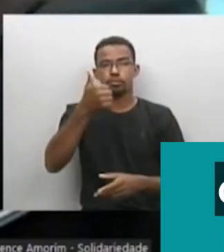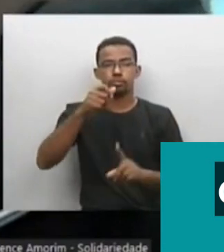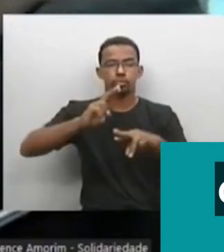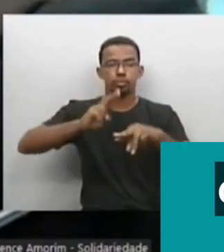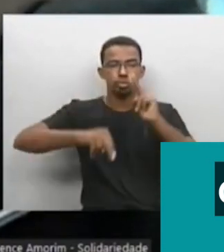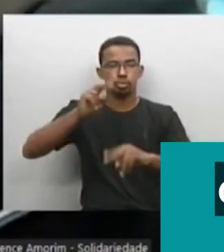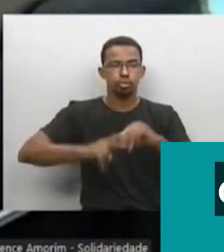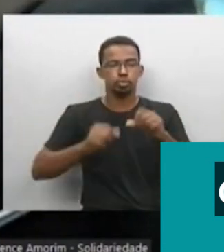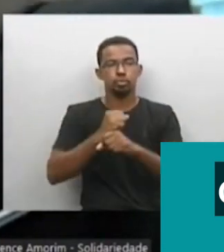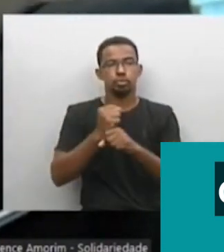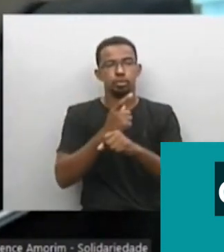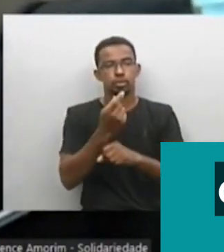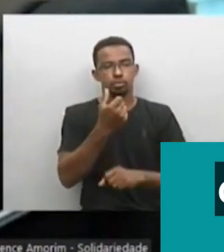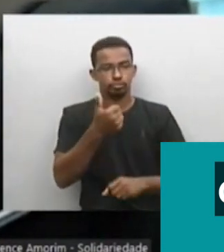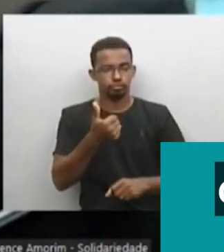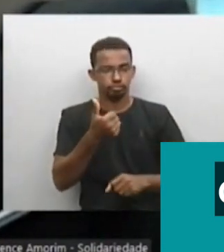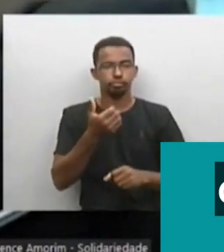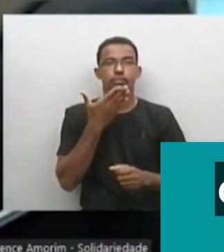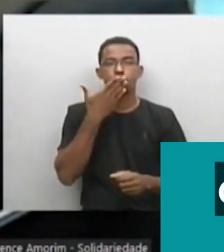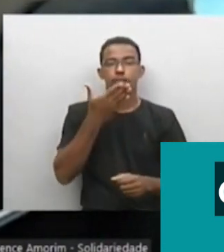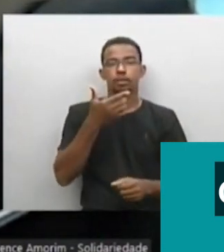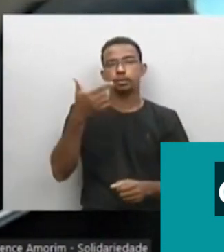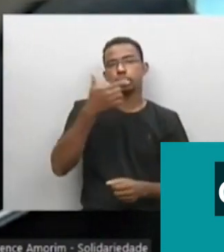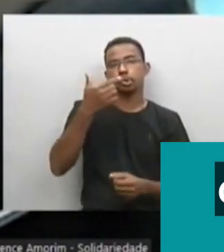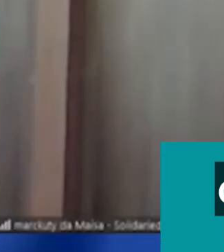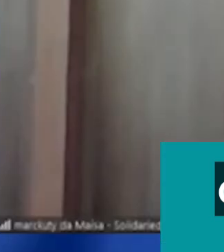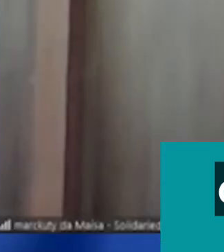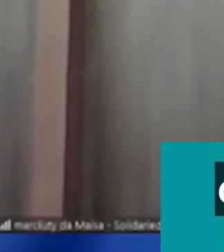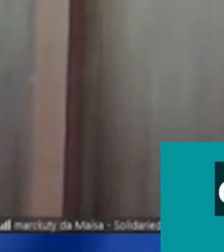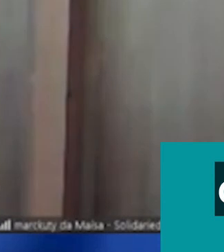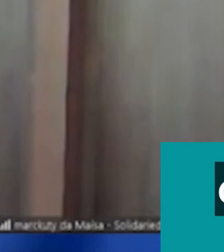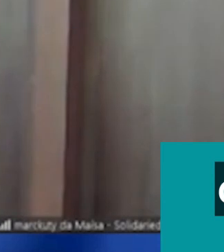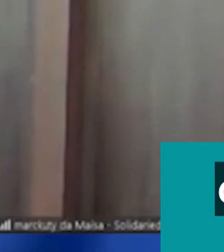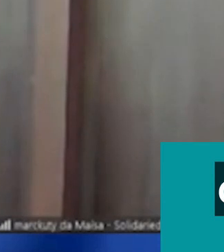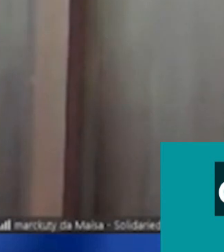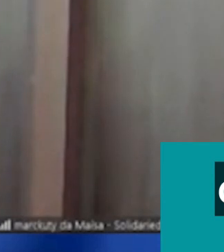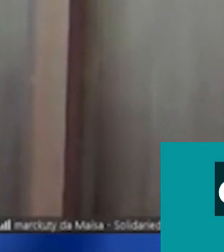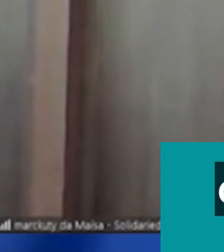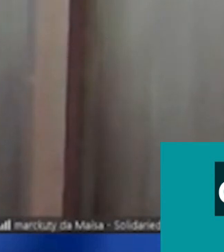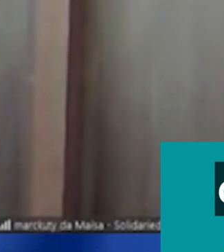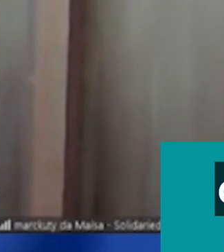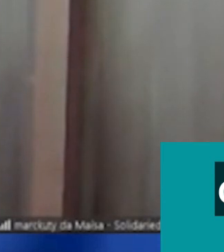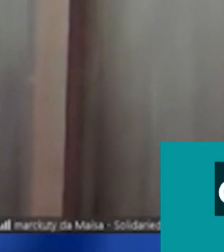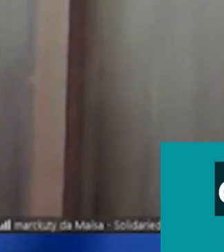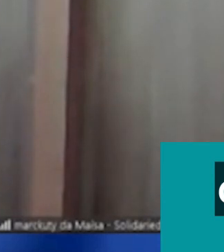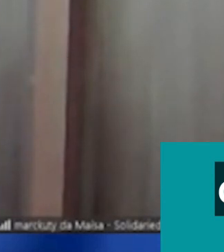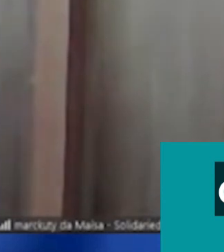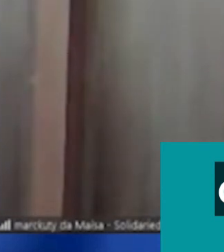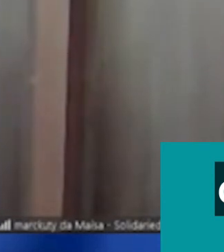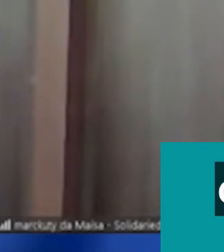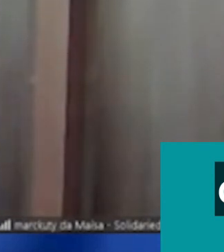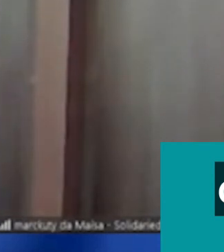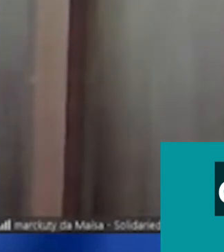a dois assessores por gabinete em forma de rodízio e no plenário e nas galerias um assessor,